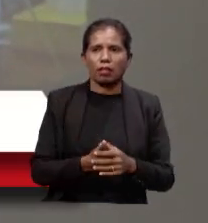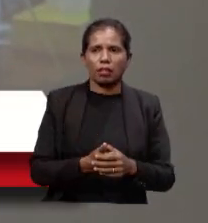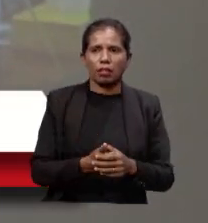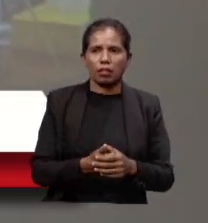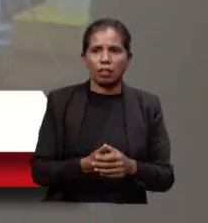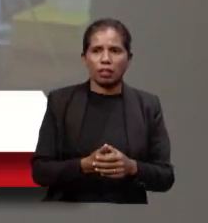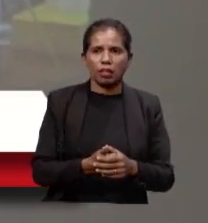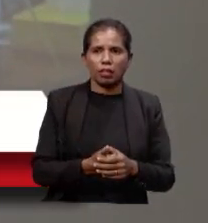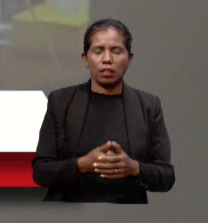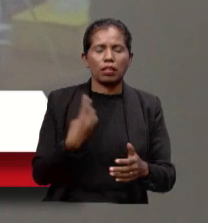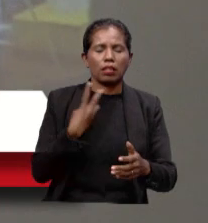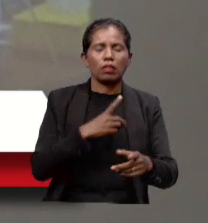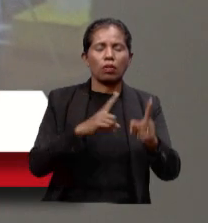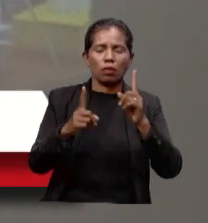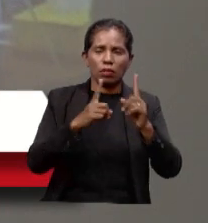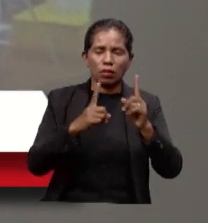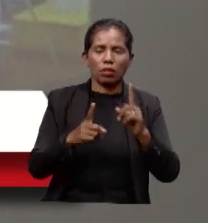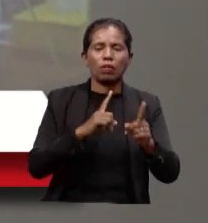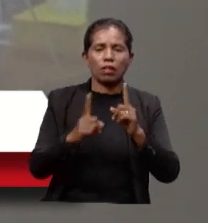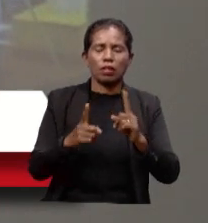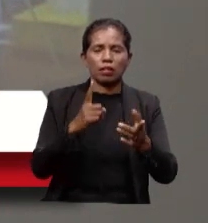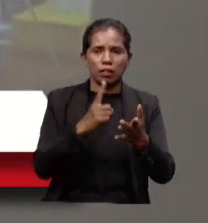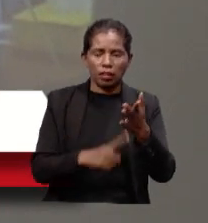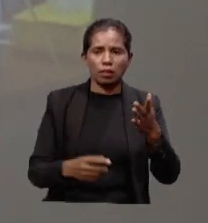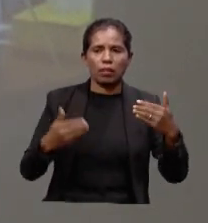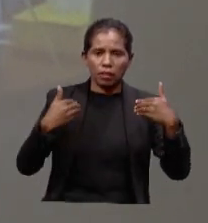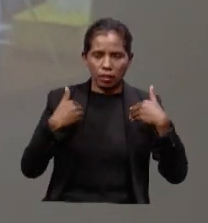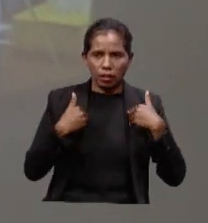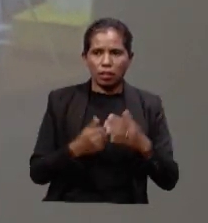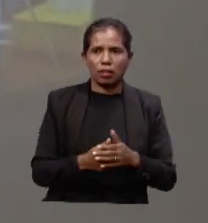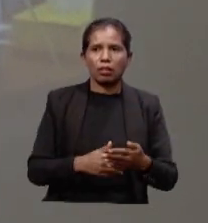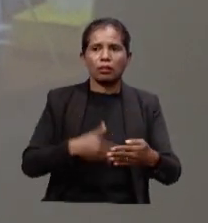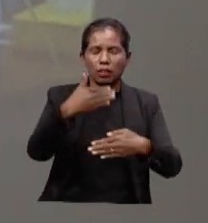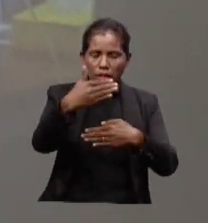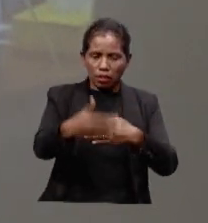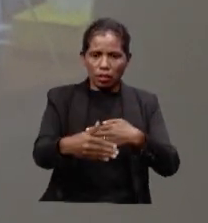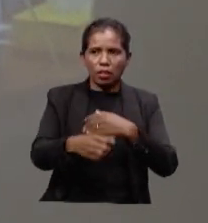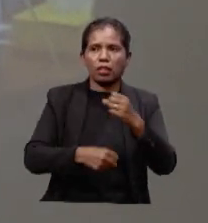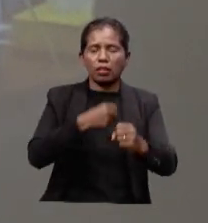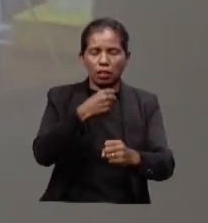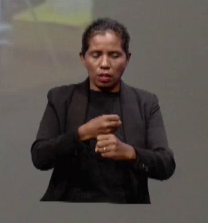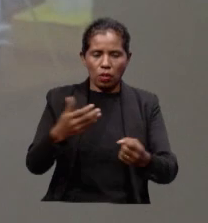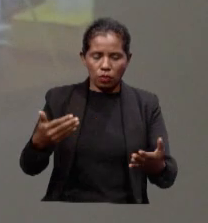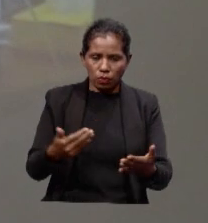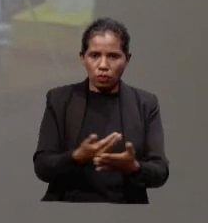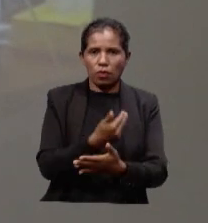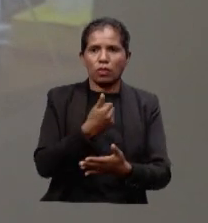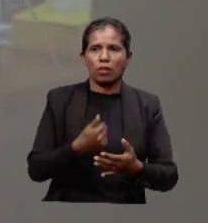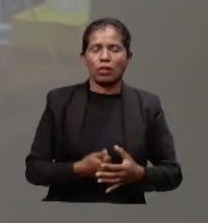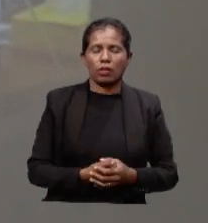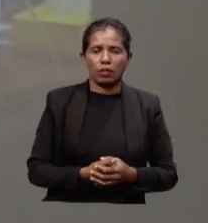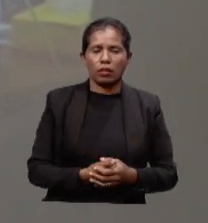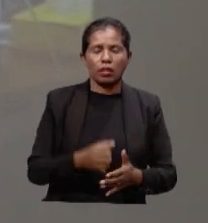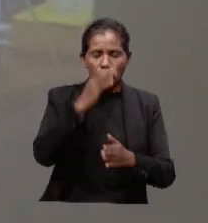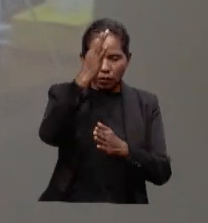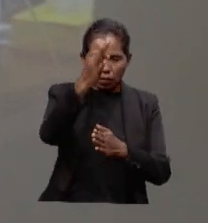ka interpretasaun ka saida det maka iha prahodi hakat batinan phone ne ita iha